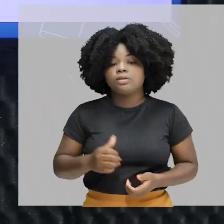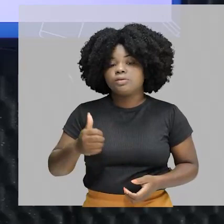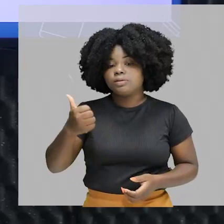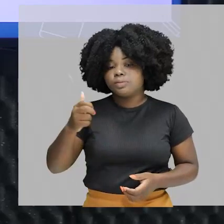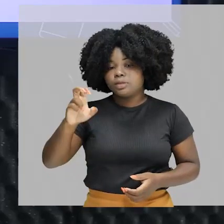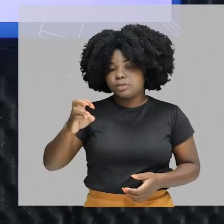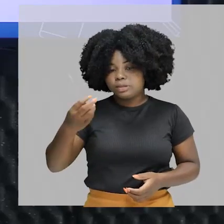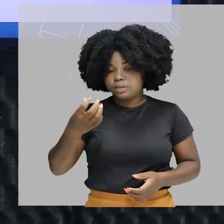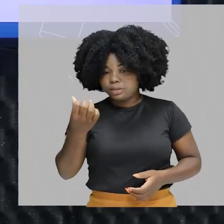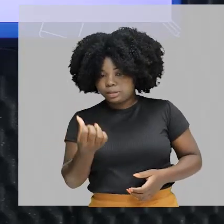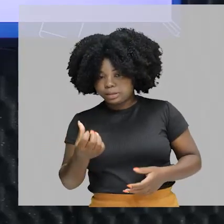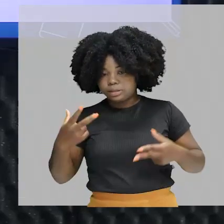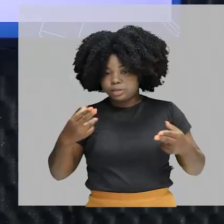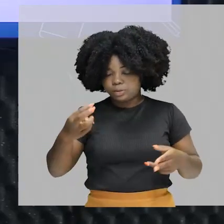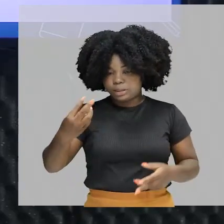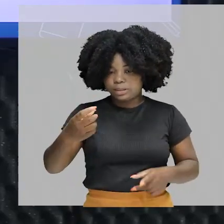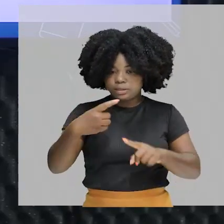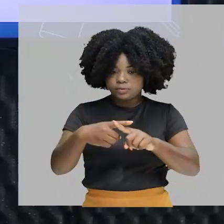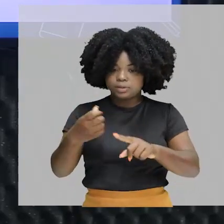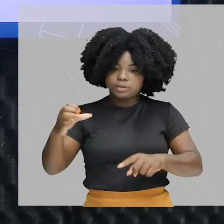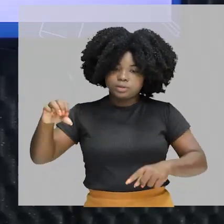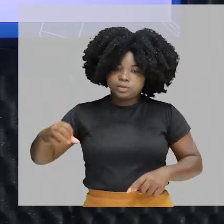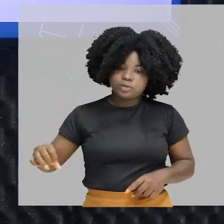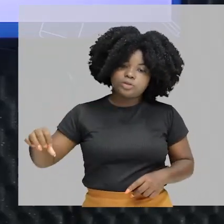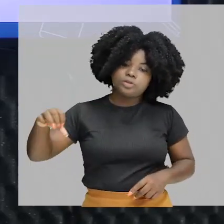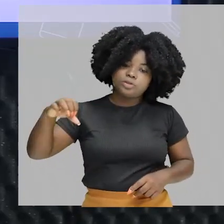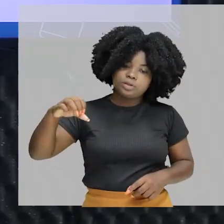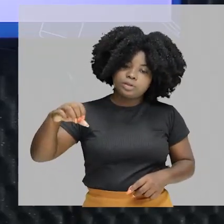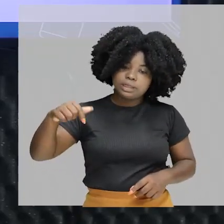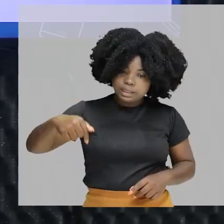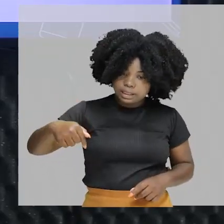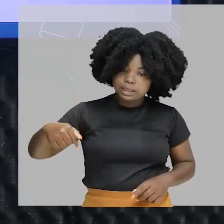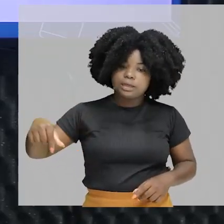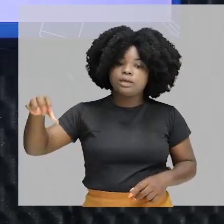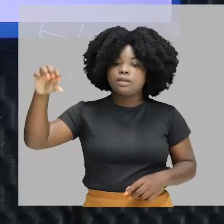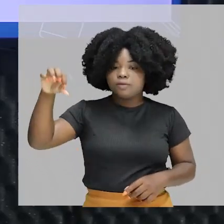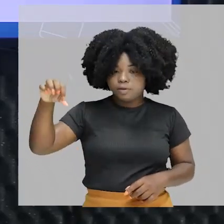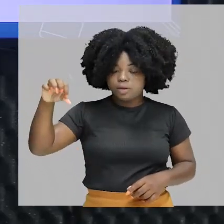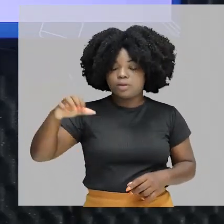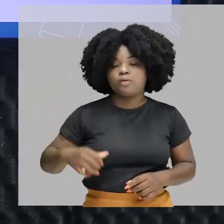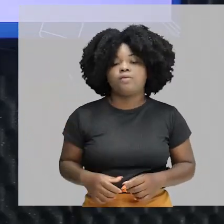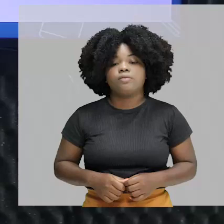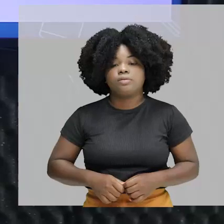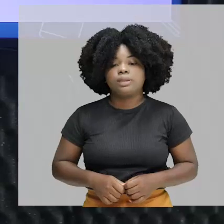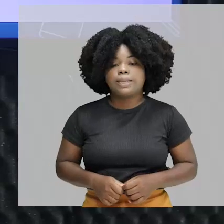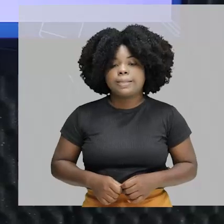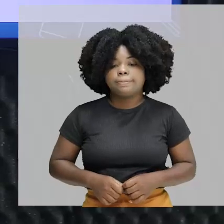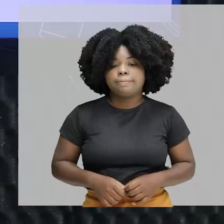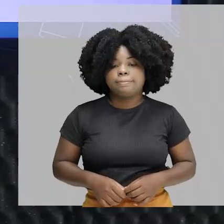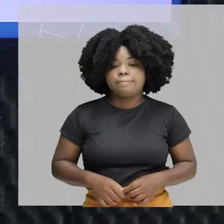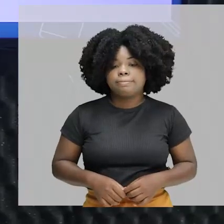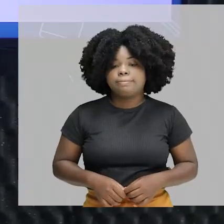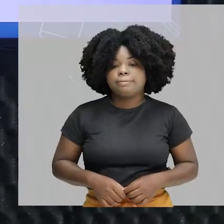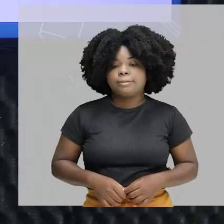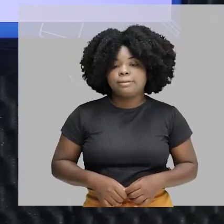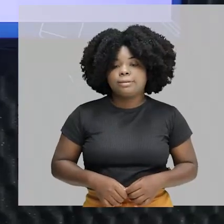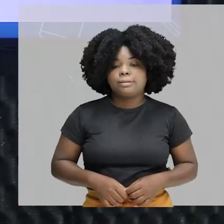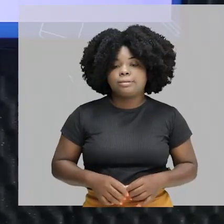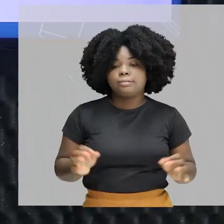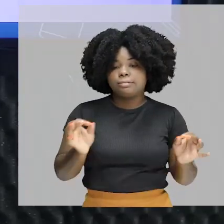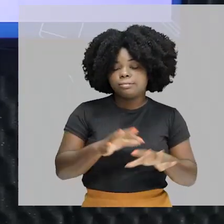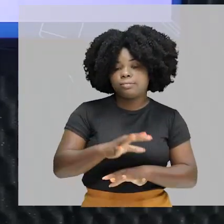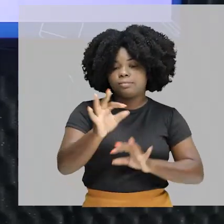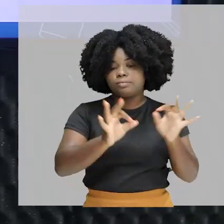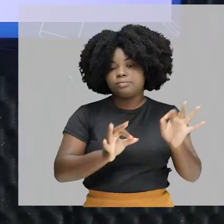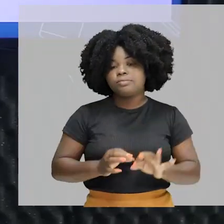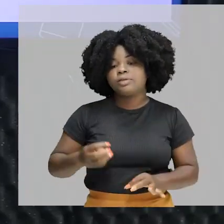né, 1536 igual a 3 vezes q elevado à nona, tá? E o